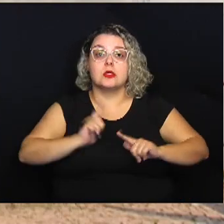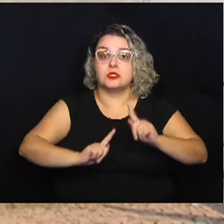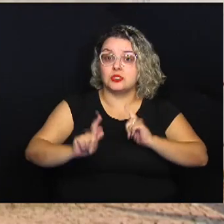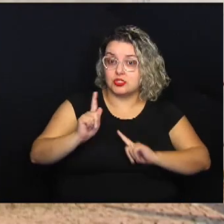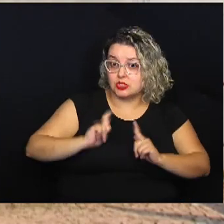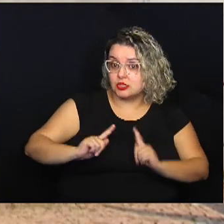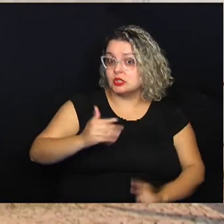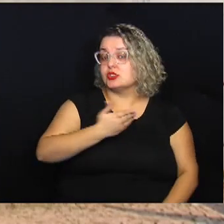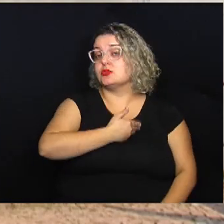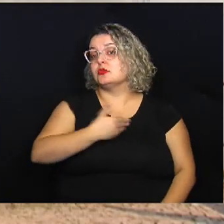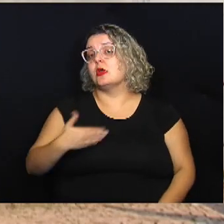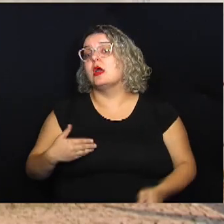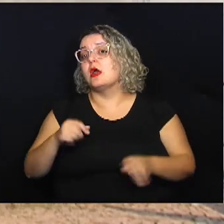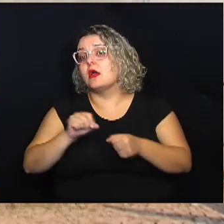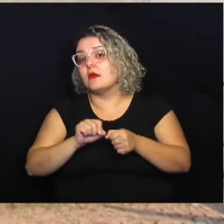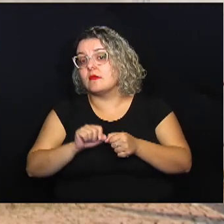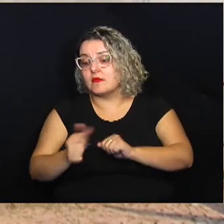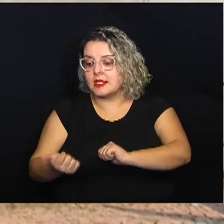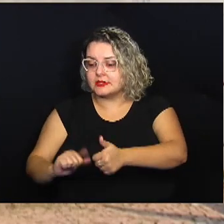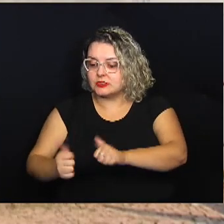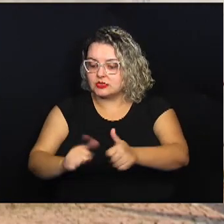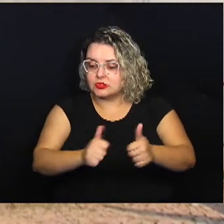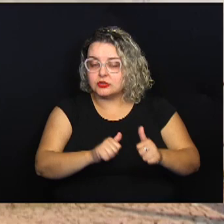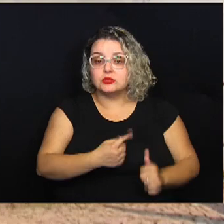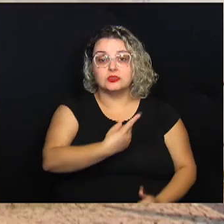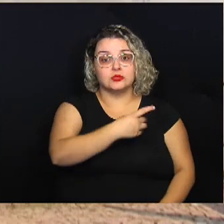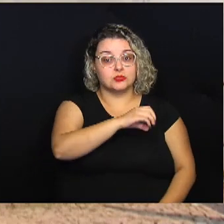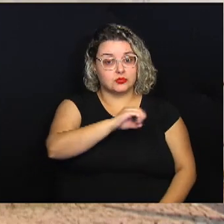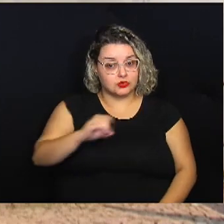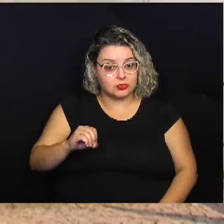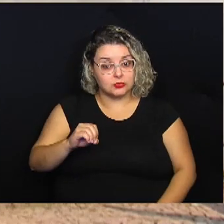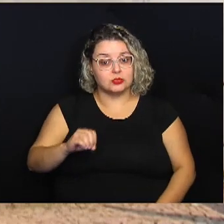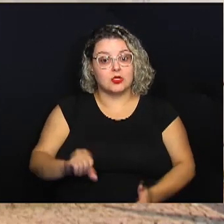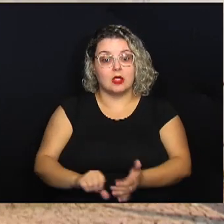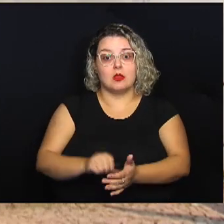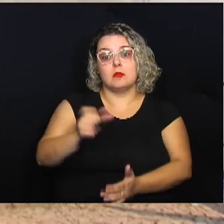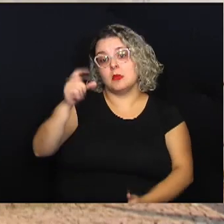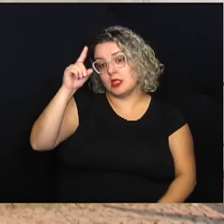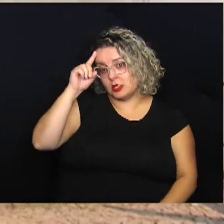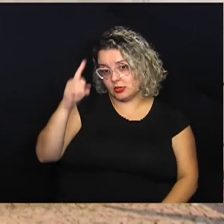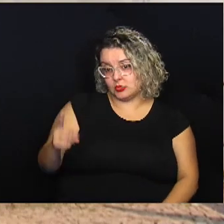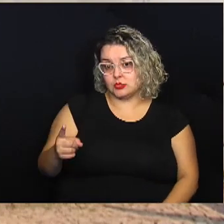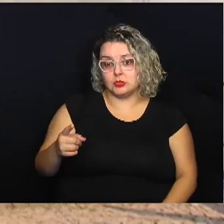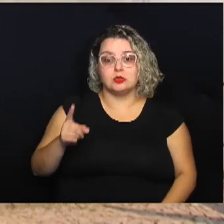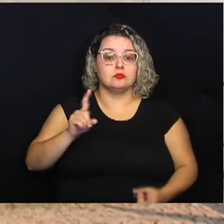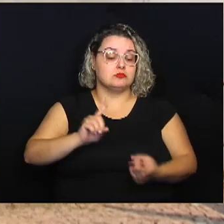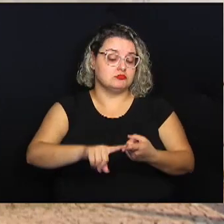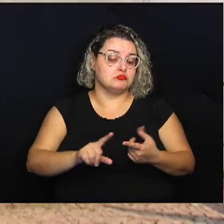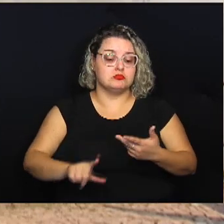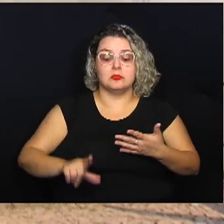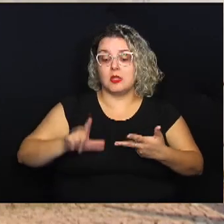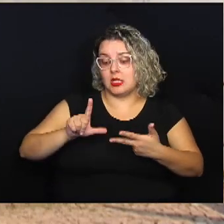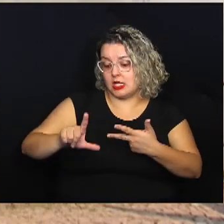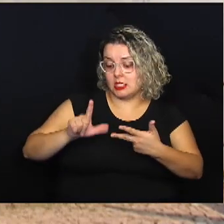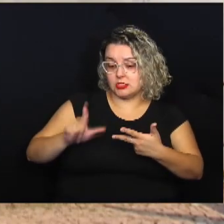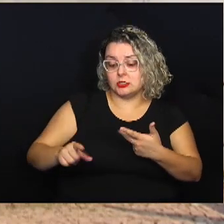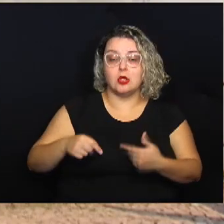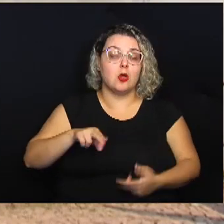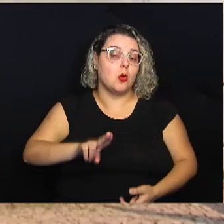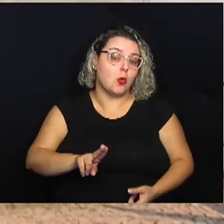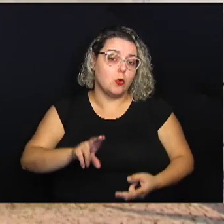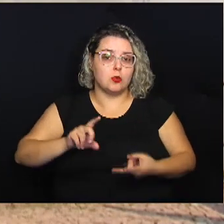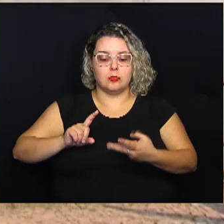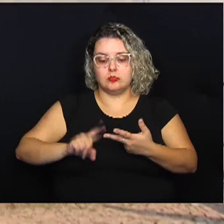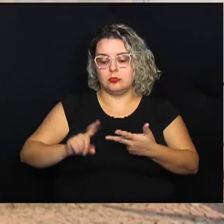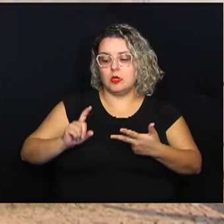públicas façam um balanço dos 100 primeiros dias de trabalho, sejam elas legislativas ou executivas. E aqui